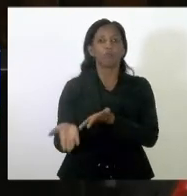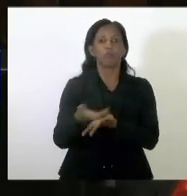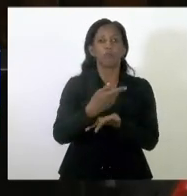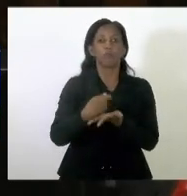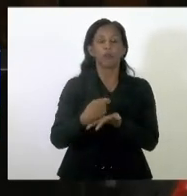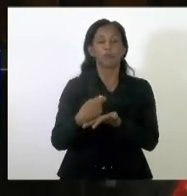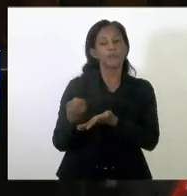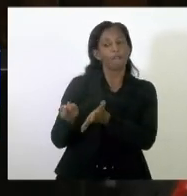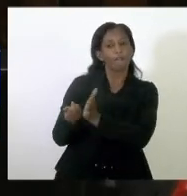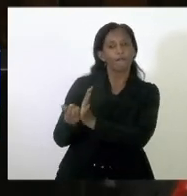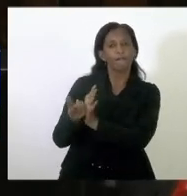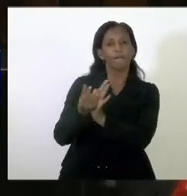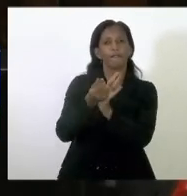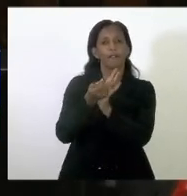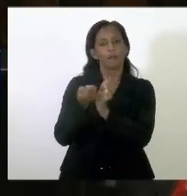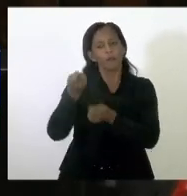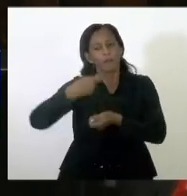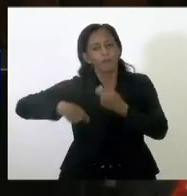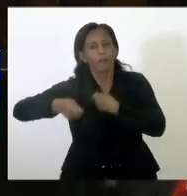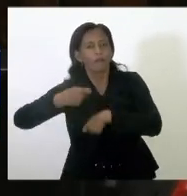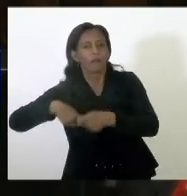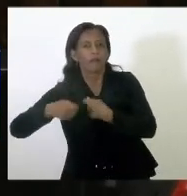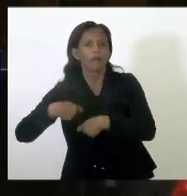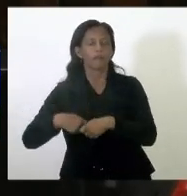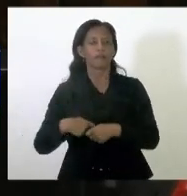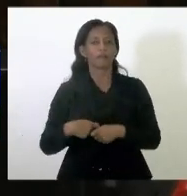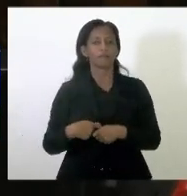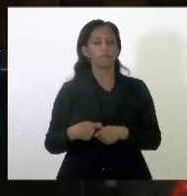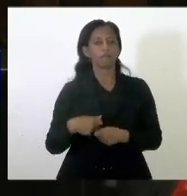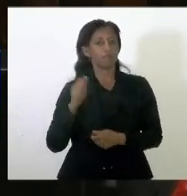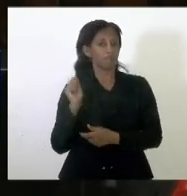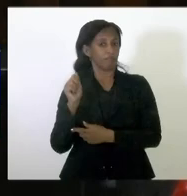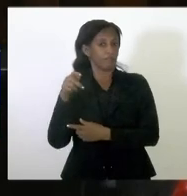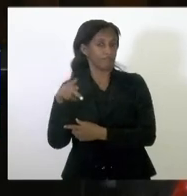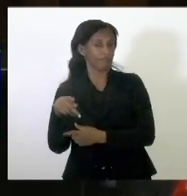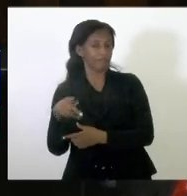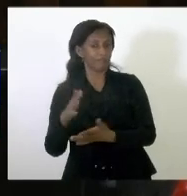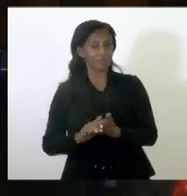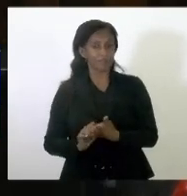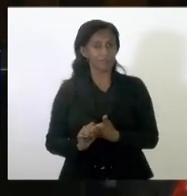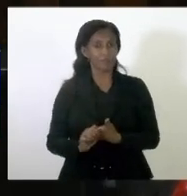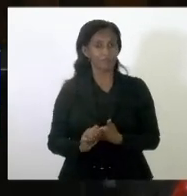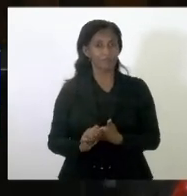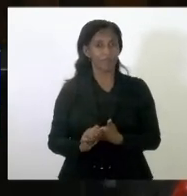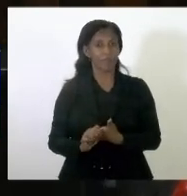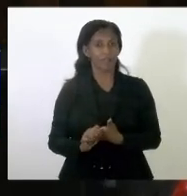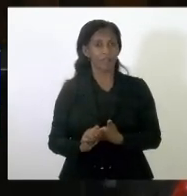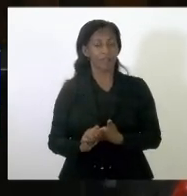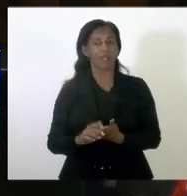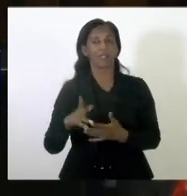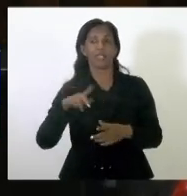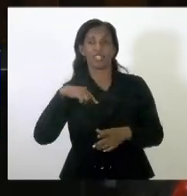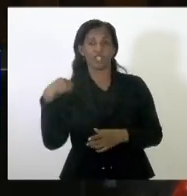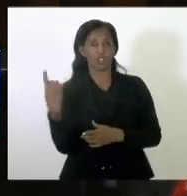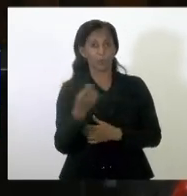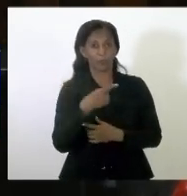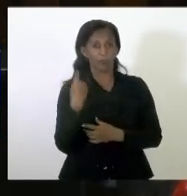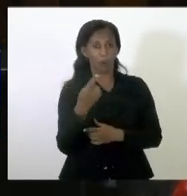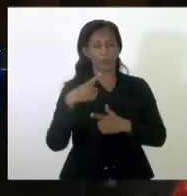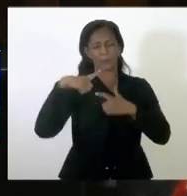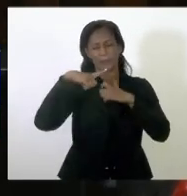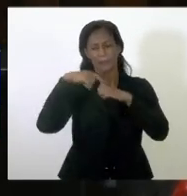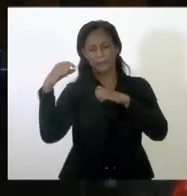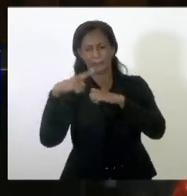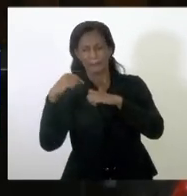uma reforma legislativa, uma reforma administrativa, uma reforma previdenciária, para que a gente possa desburocratizar esse estado, estimular o empreendedorismo,